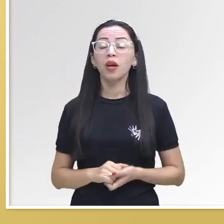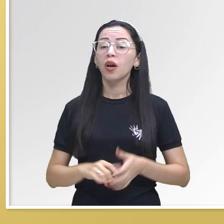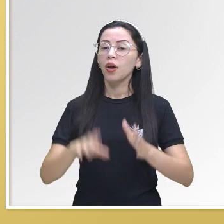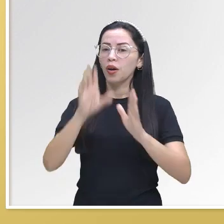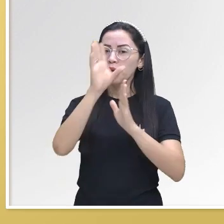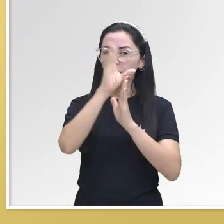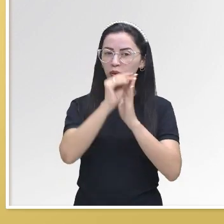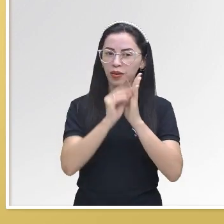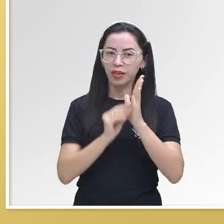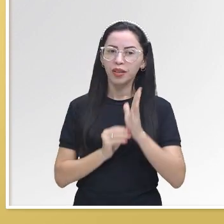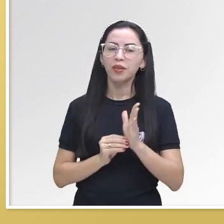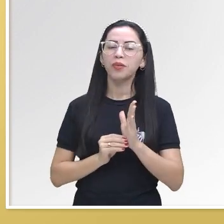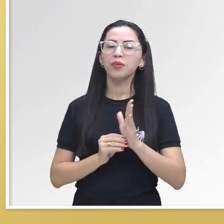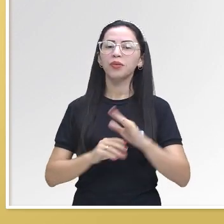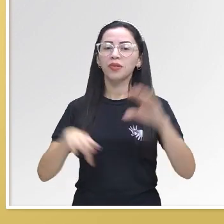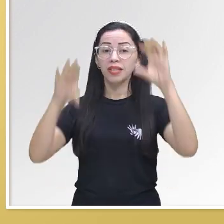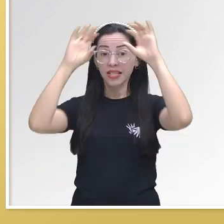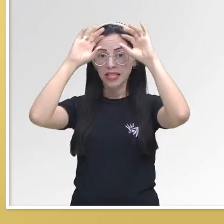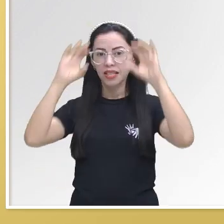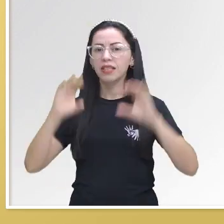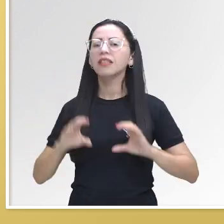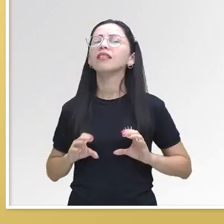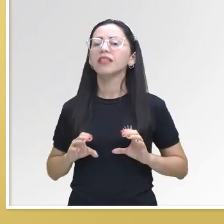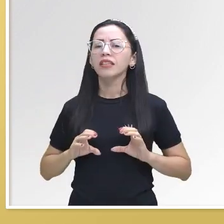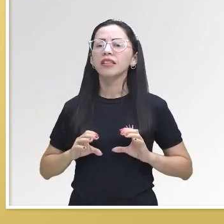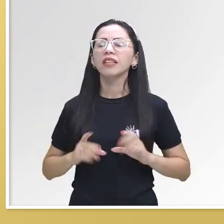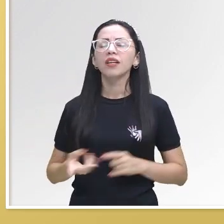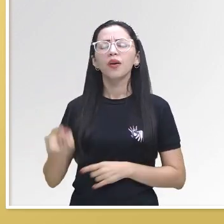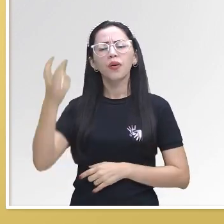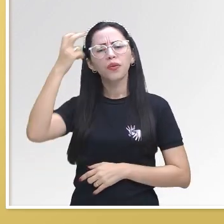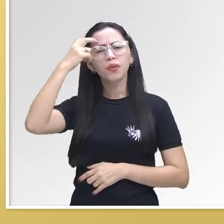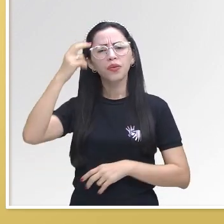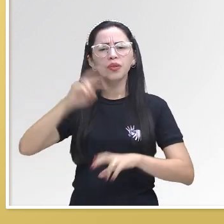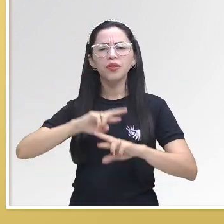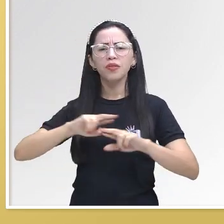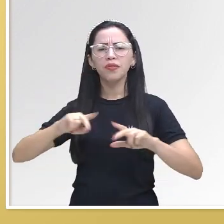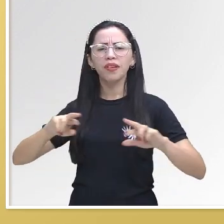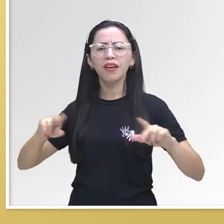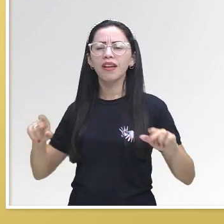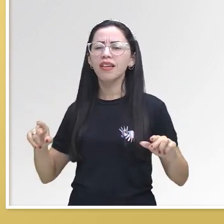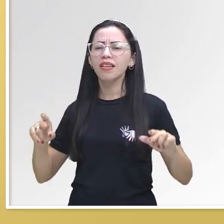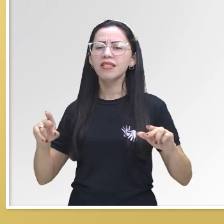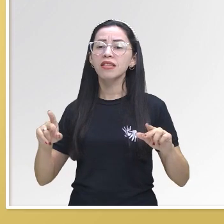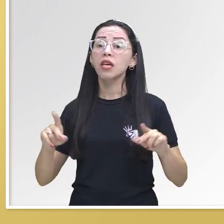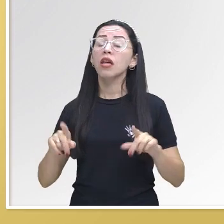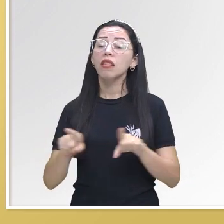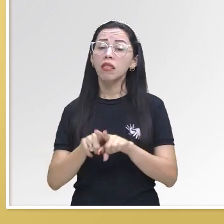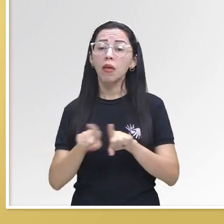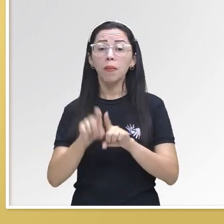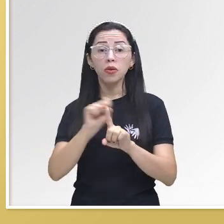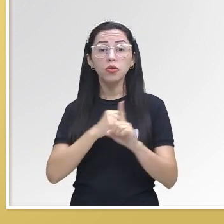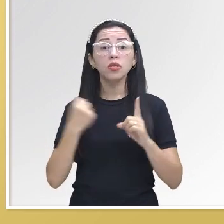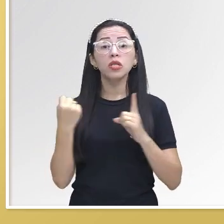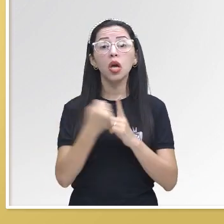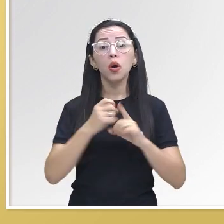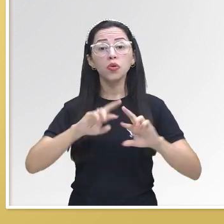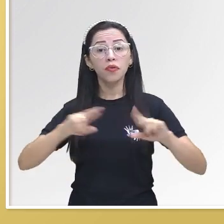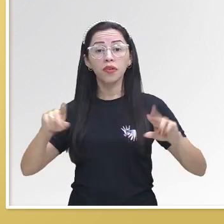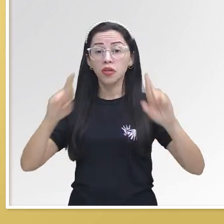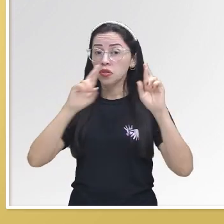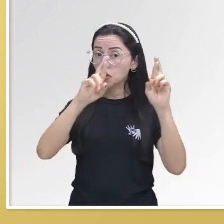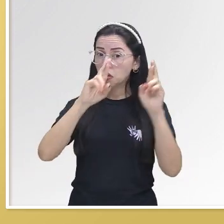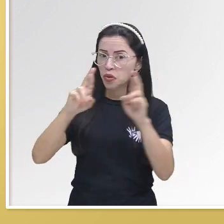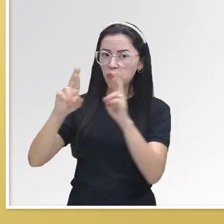Conteúdos, cidadania, diversidade cultural e respeito às diferenças sociais, culturais e